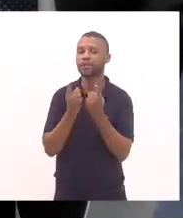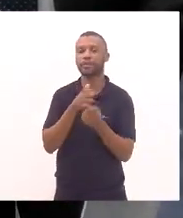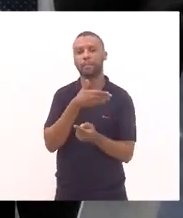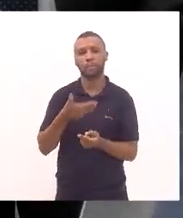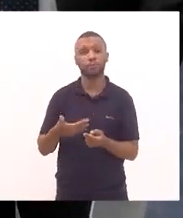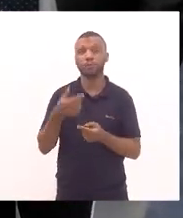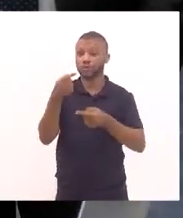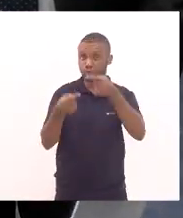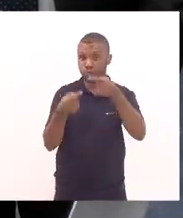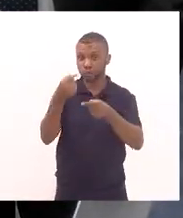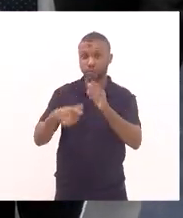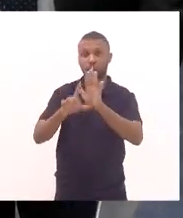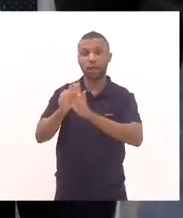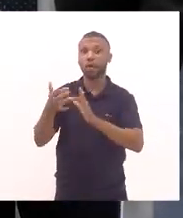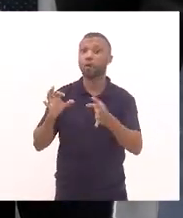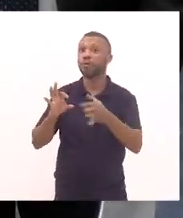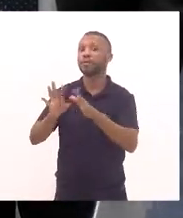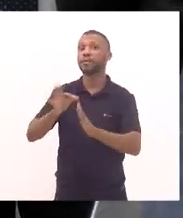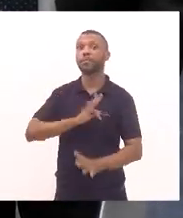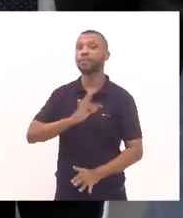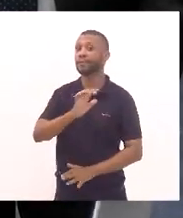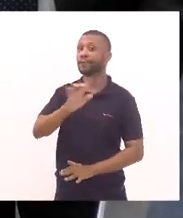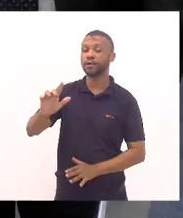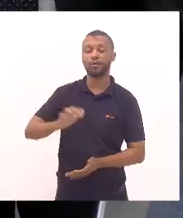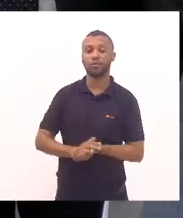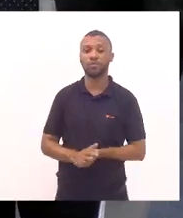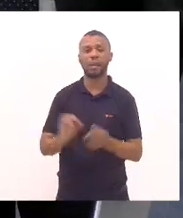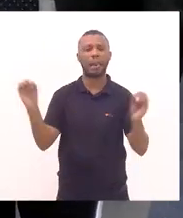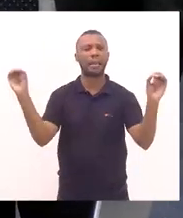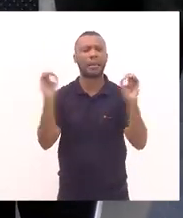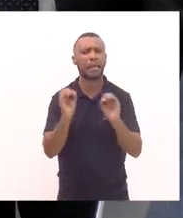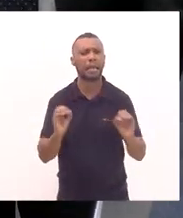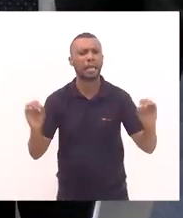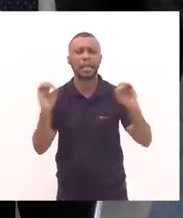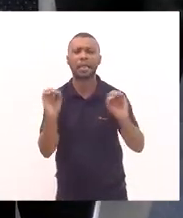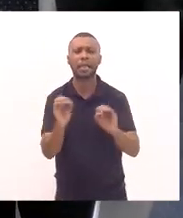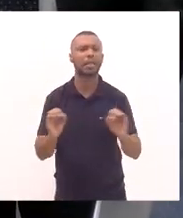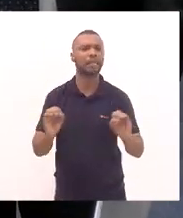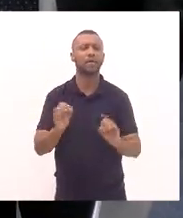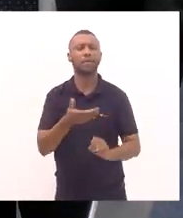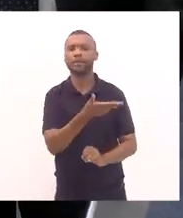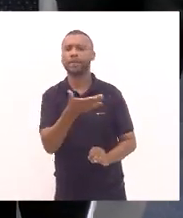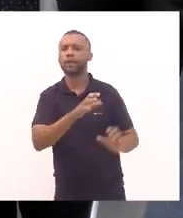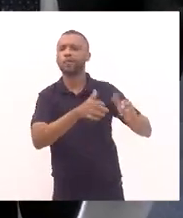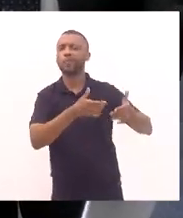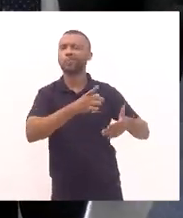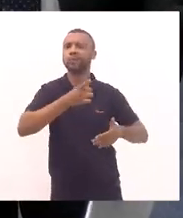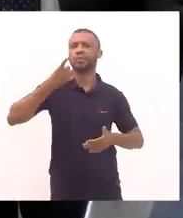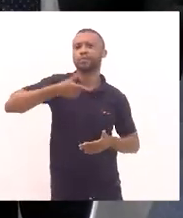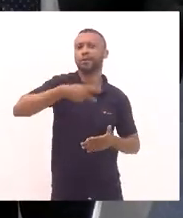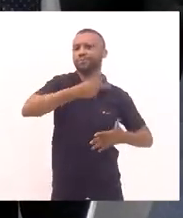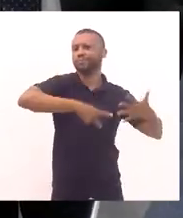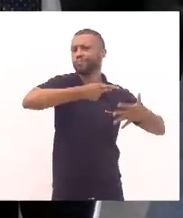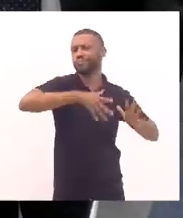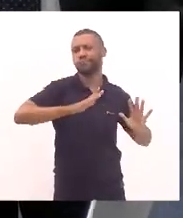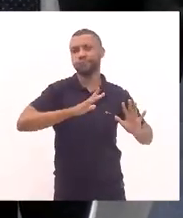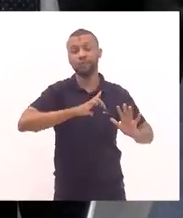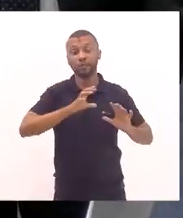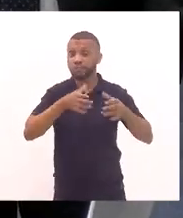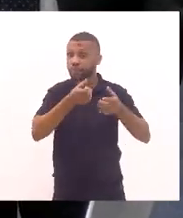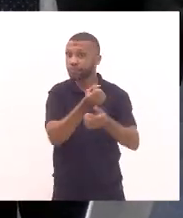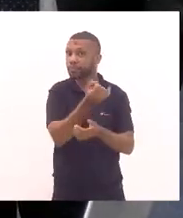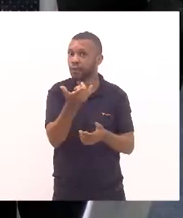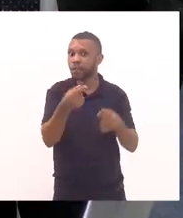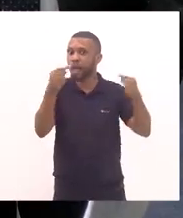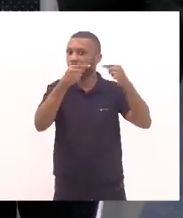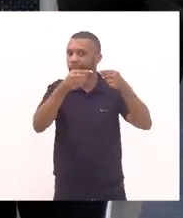orgânica da Polícia Civil. Nenhum. Não foram nenhuma delas. Era um foro adequado ali. Deputado